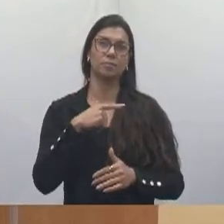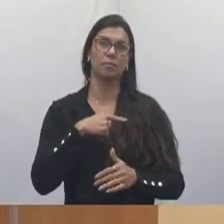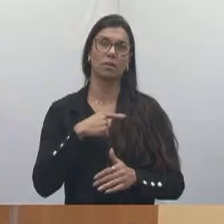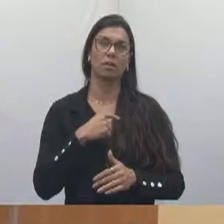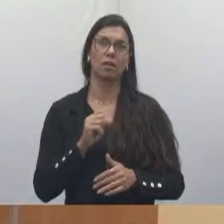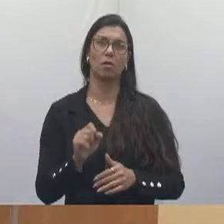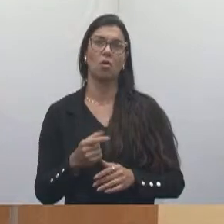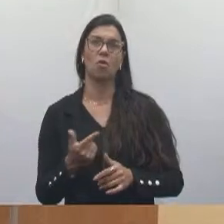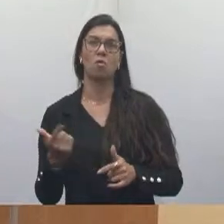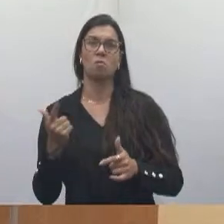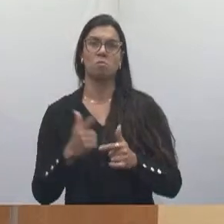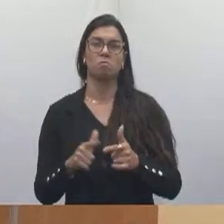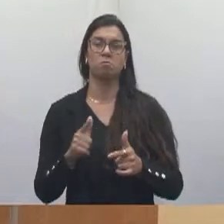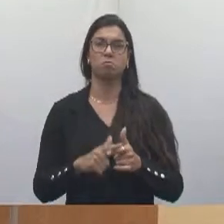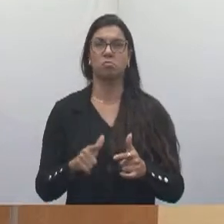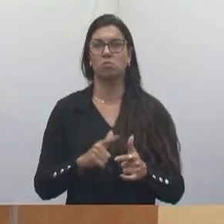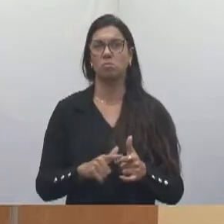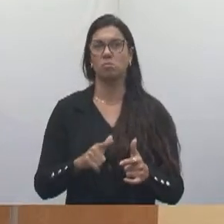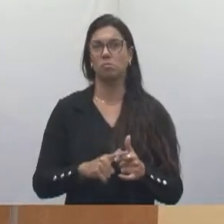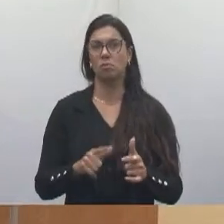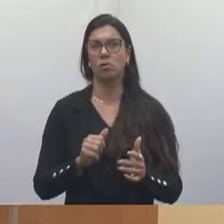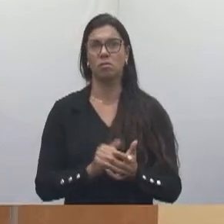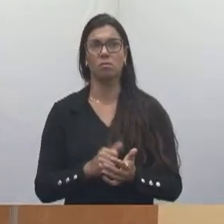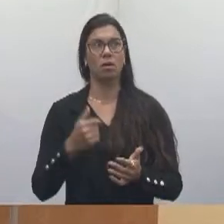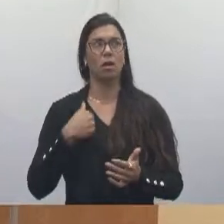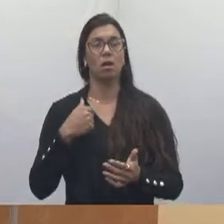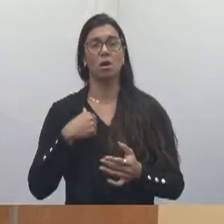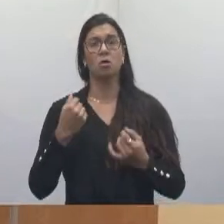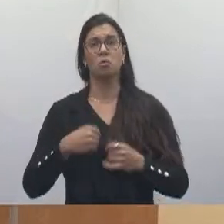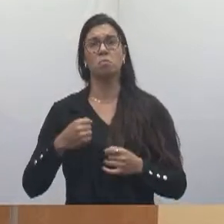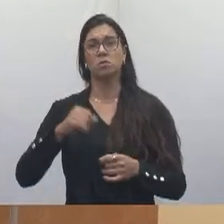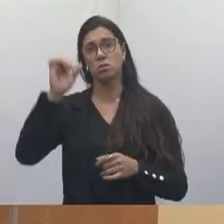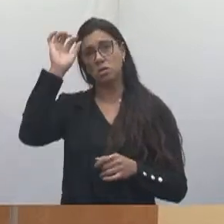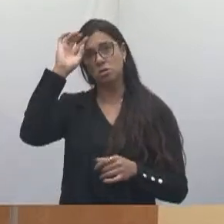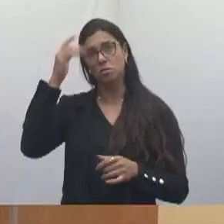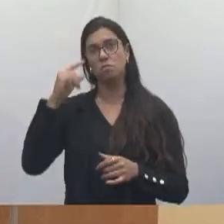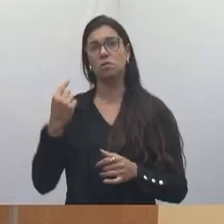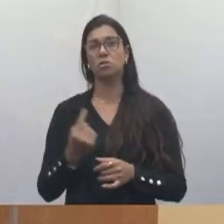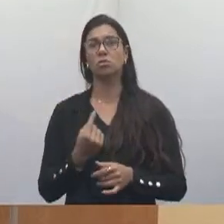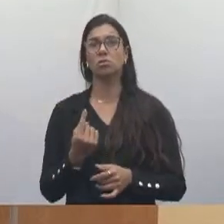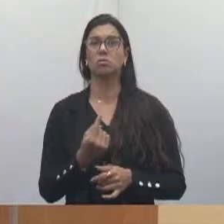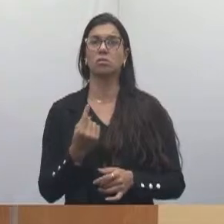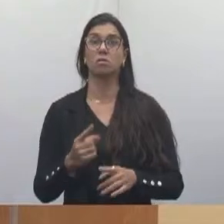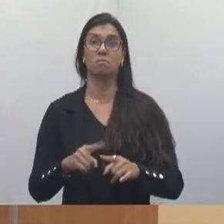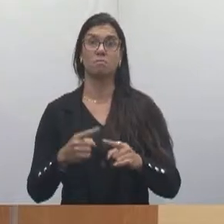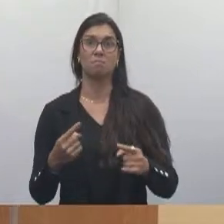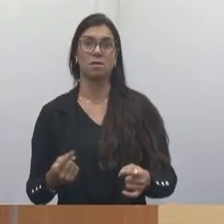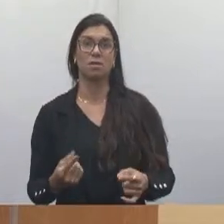eu não tenho problema nenhum, eu vou na delegacia, sozinho. Se eu tenho, vou ter que arrumar um advogado.